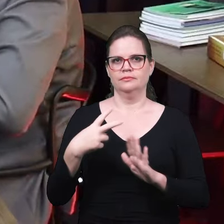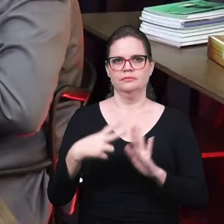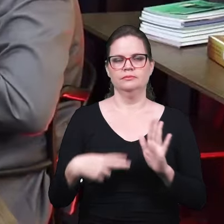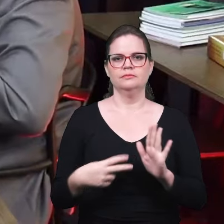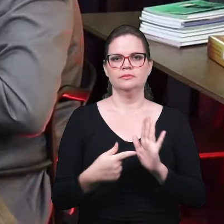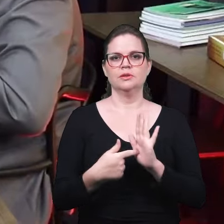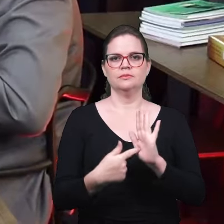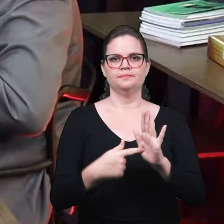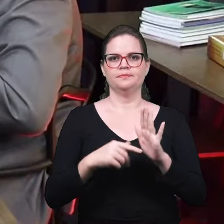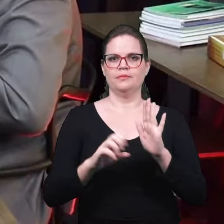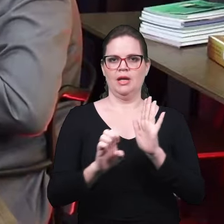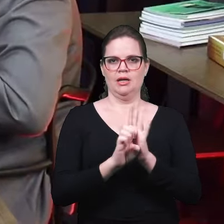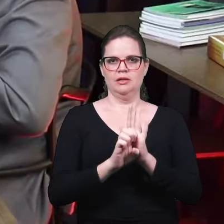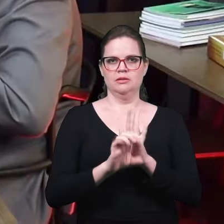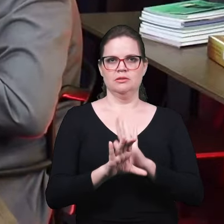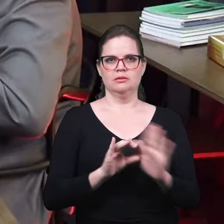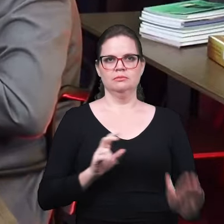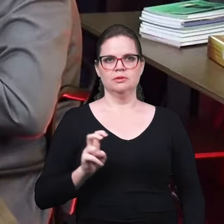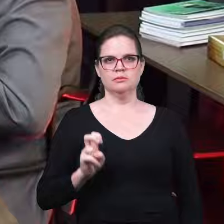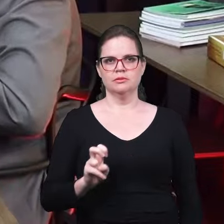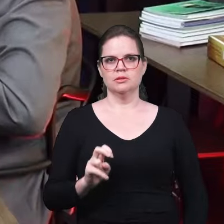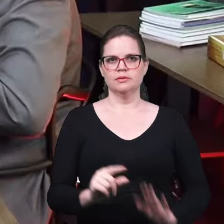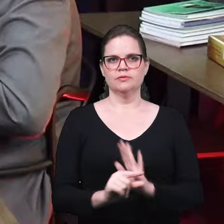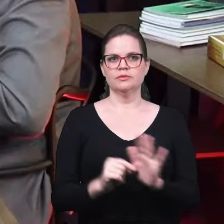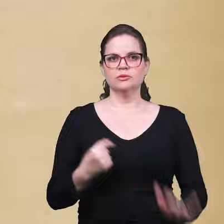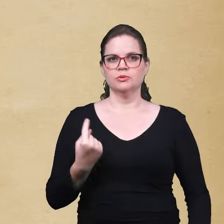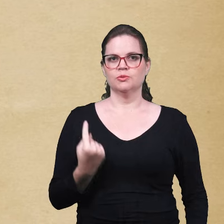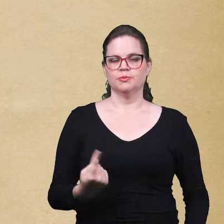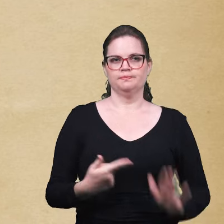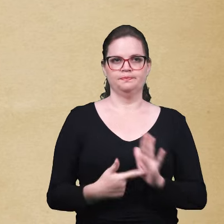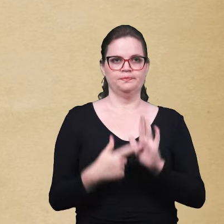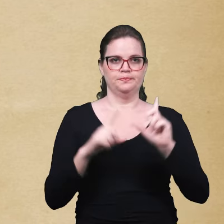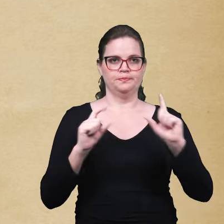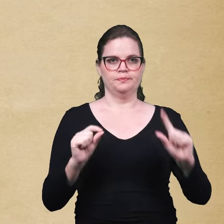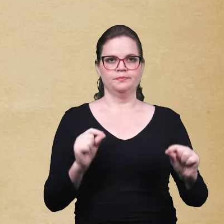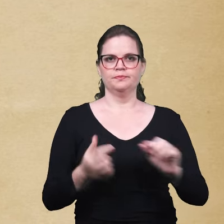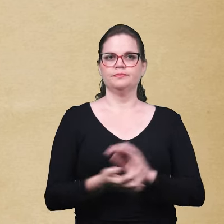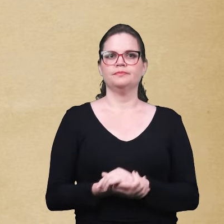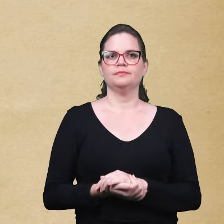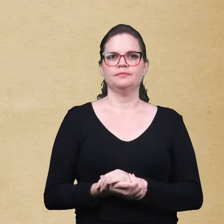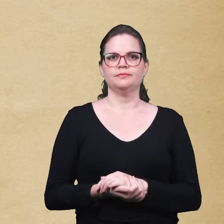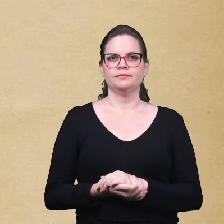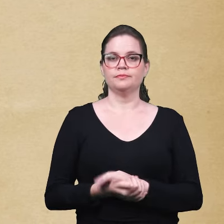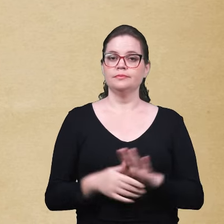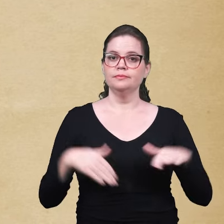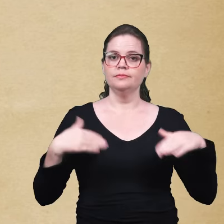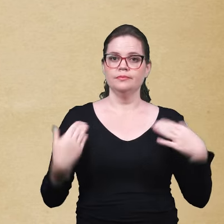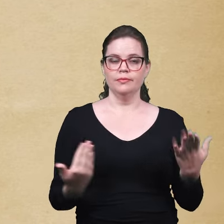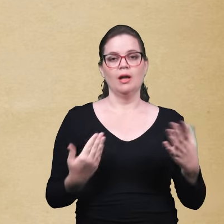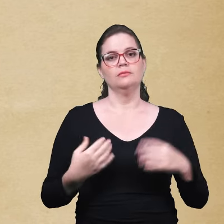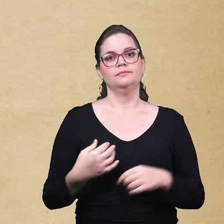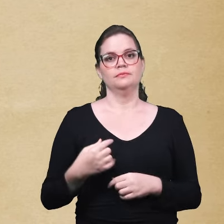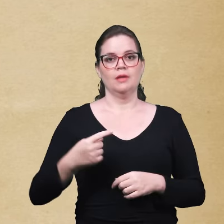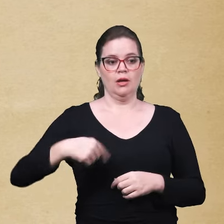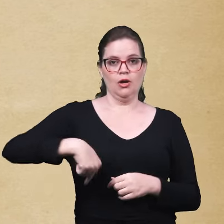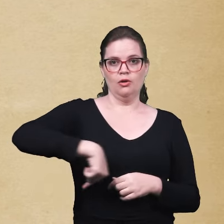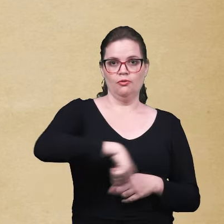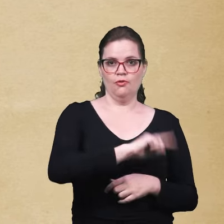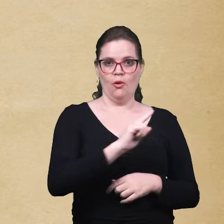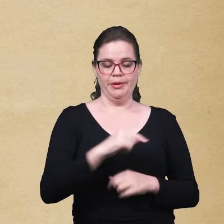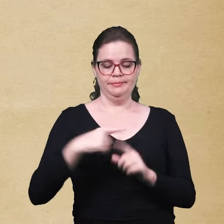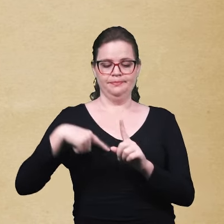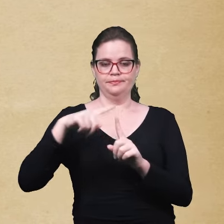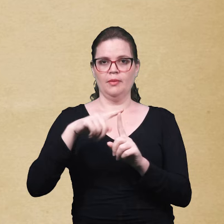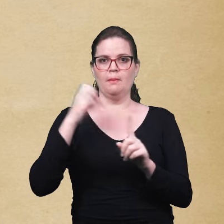texto de Êxodo, capítulo 5, no verso 1, e diz assim: E depois foram Moisés e